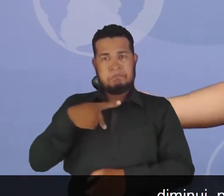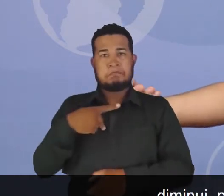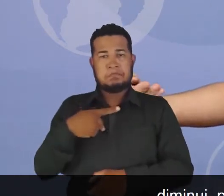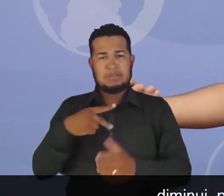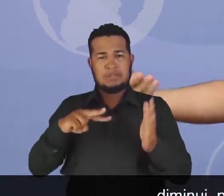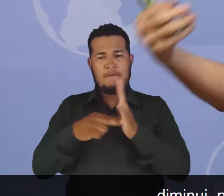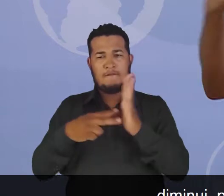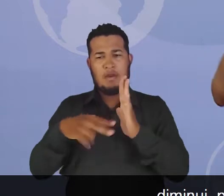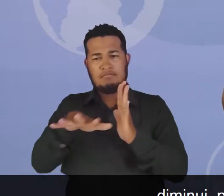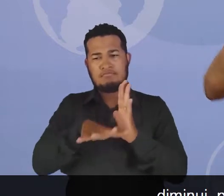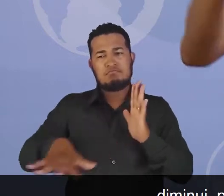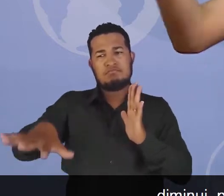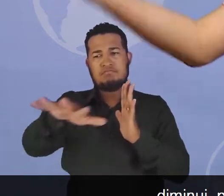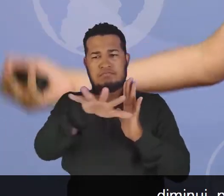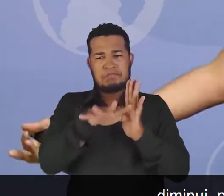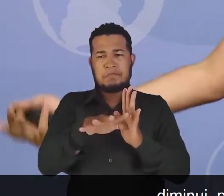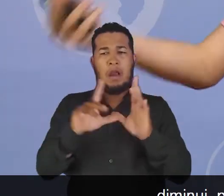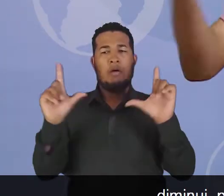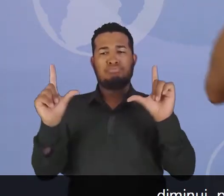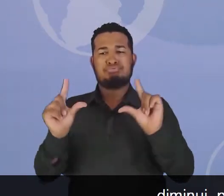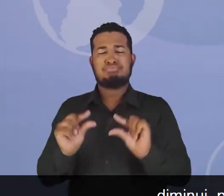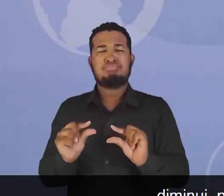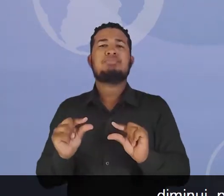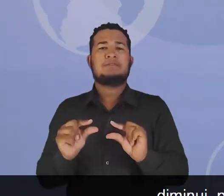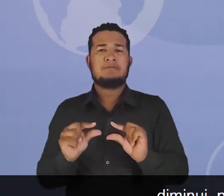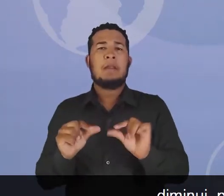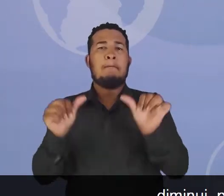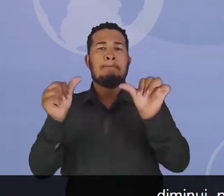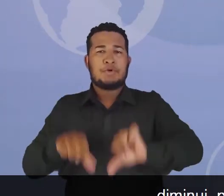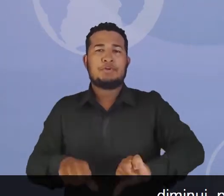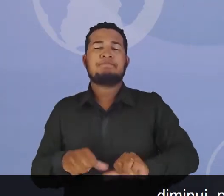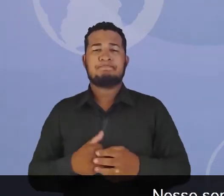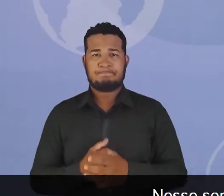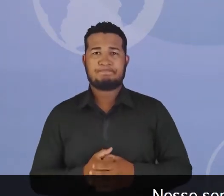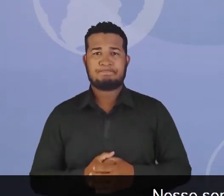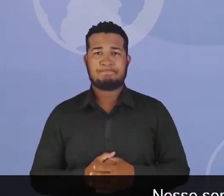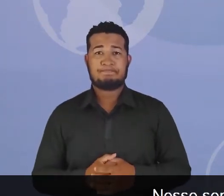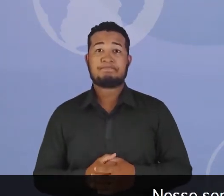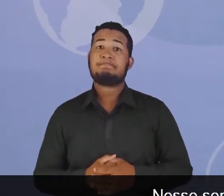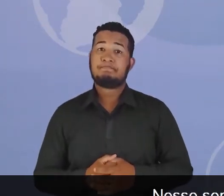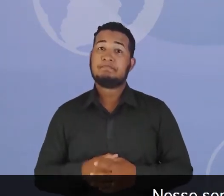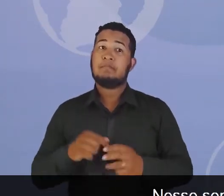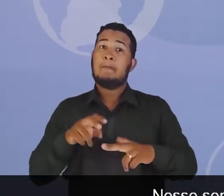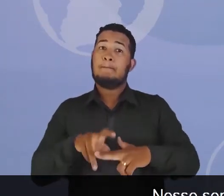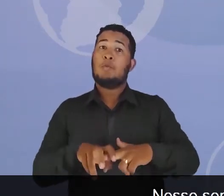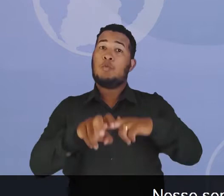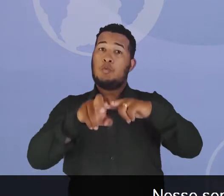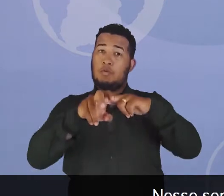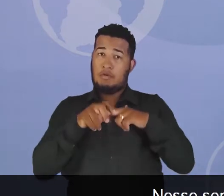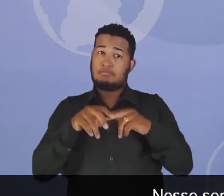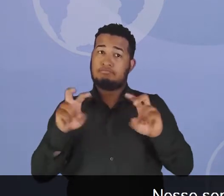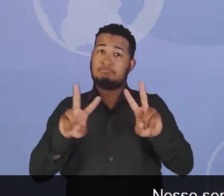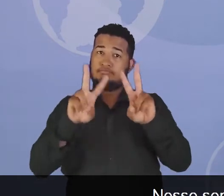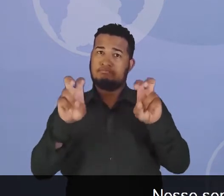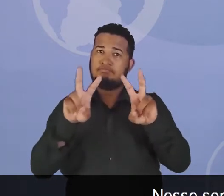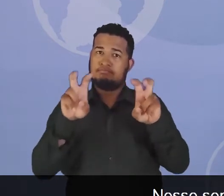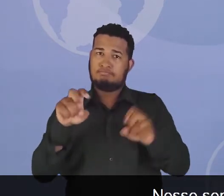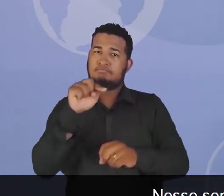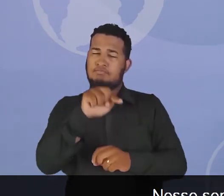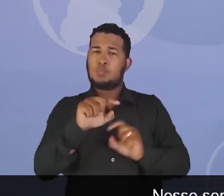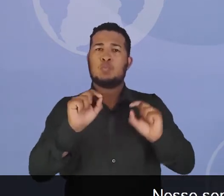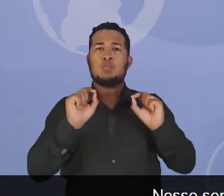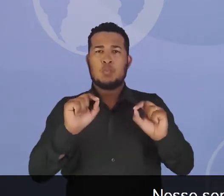a qualidade de vida para todos, inclusive para si. Nesse sentido,